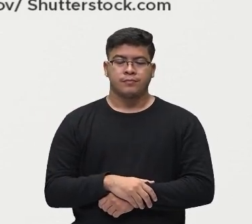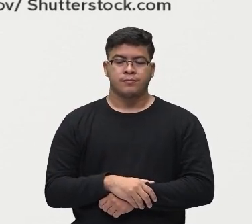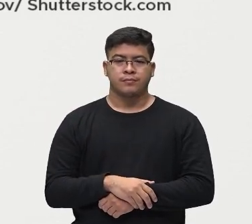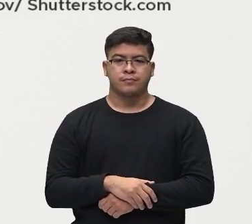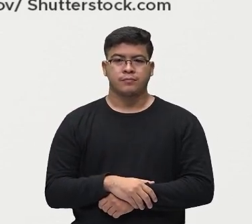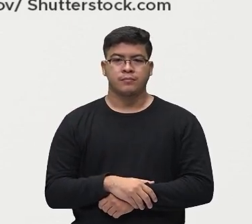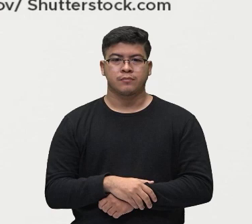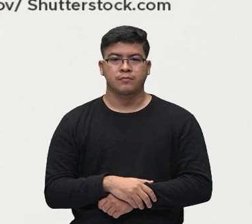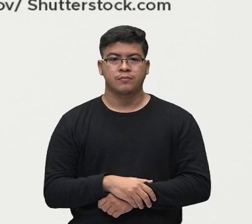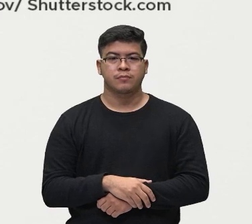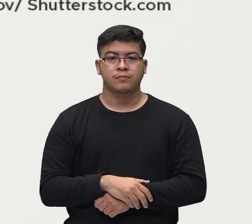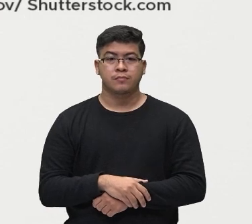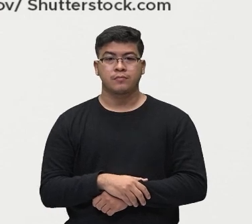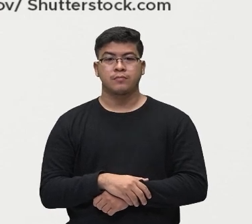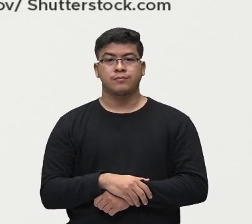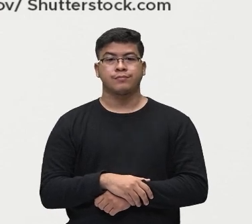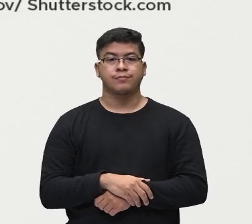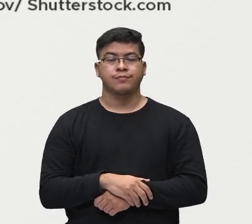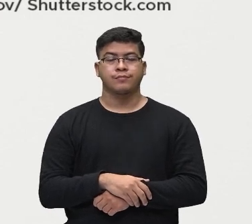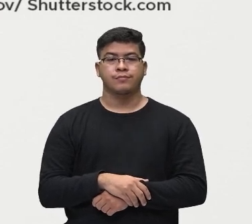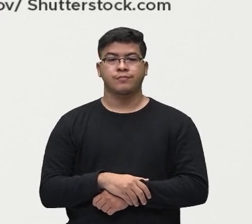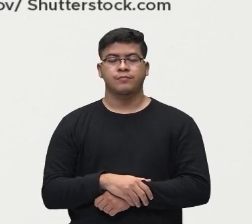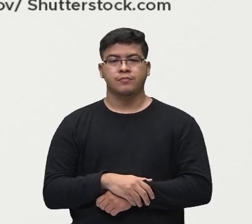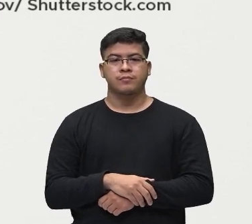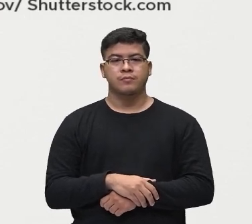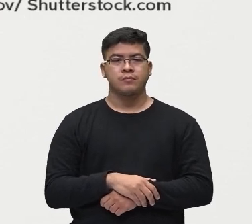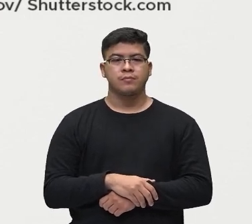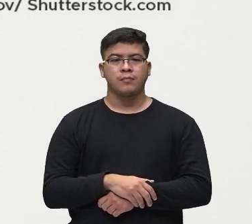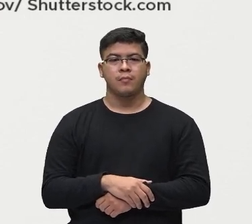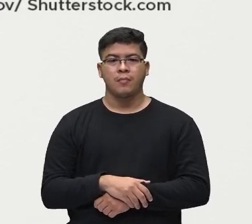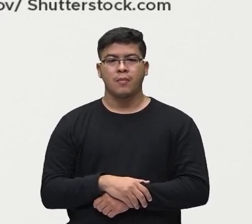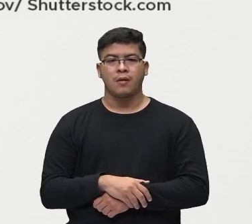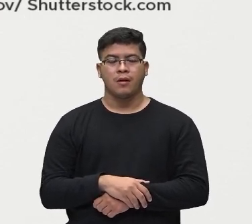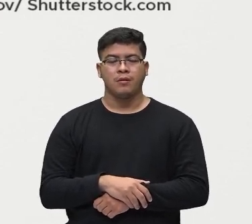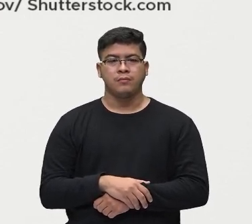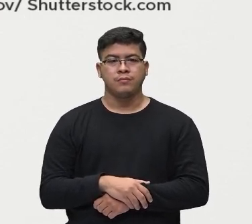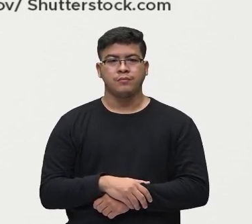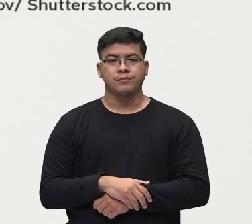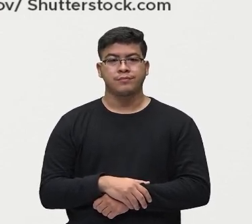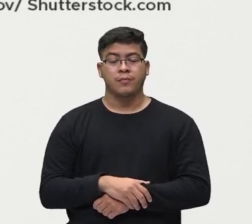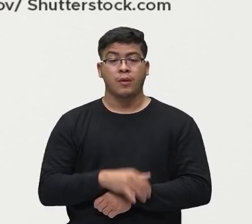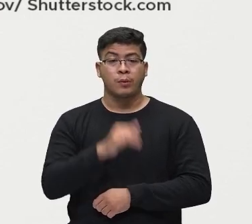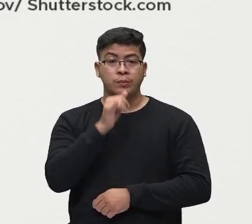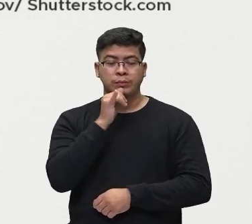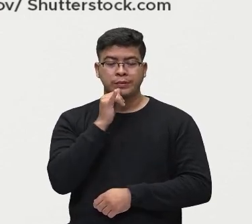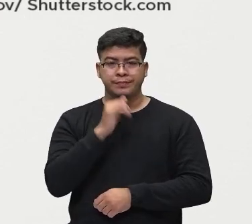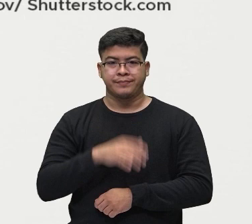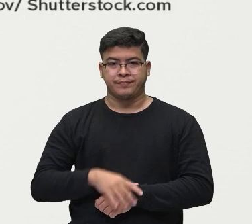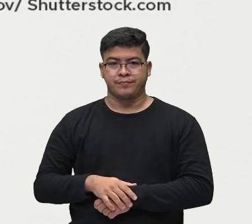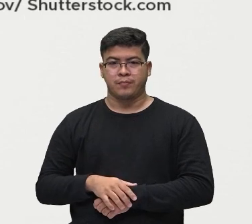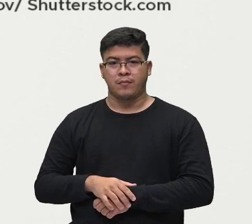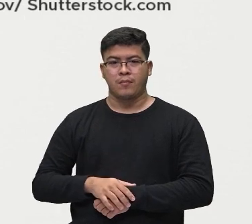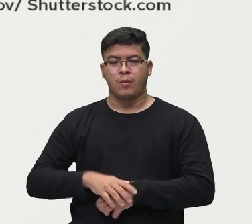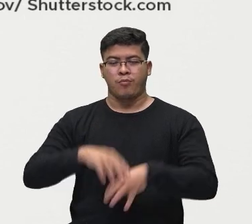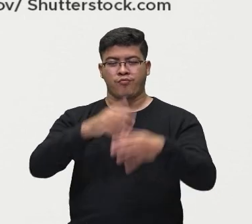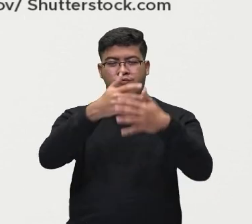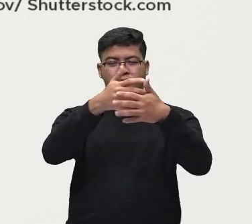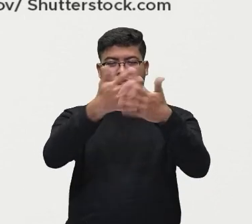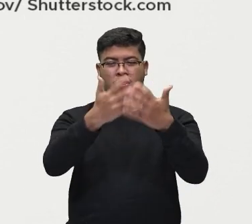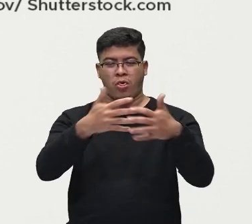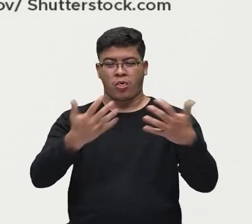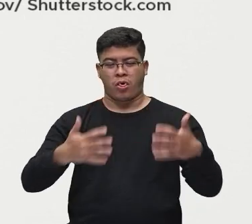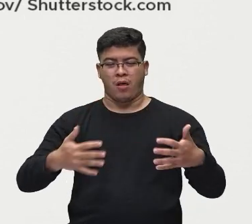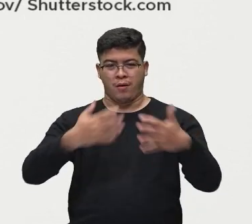são aquecidas, recebem calor, elas vão se esticar, vão ficar desta forma, e aí você